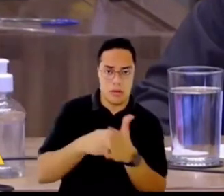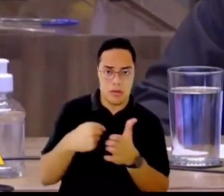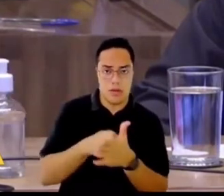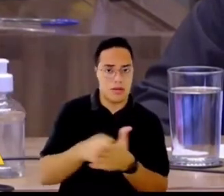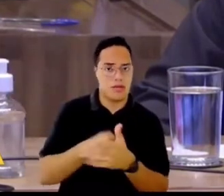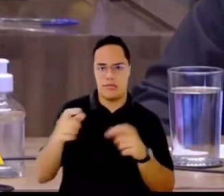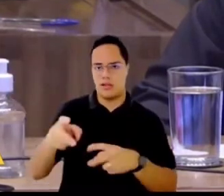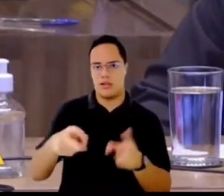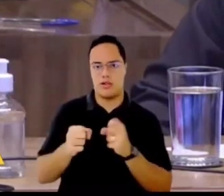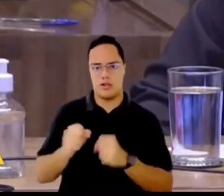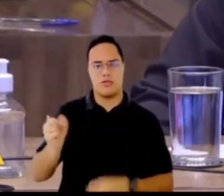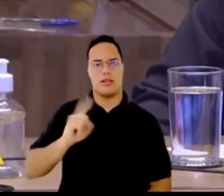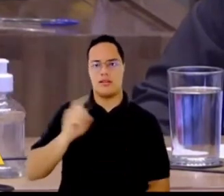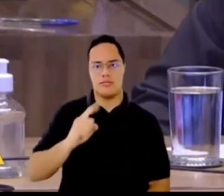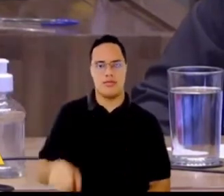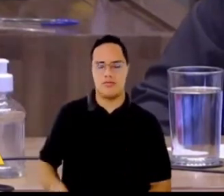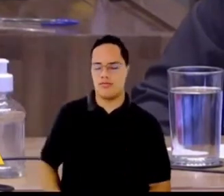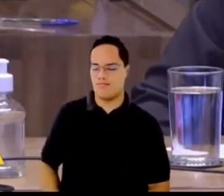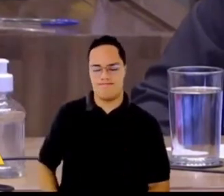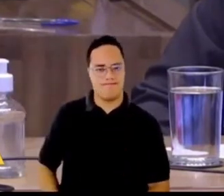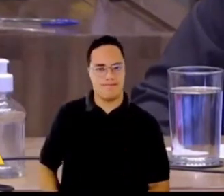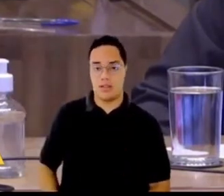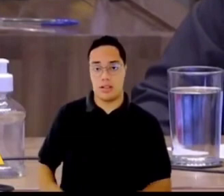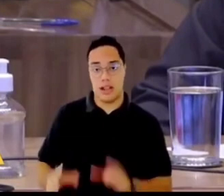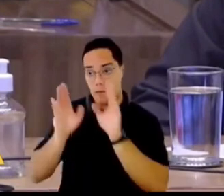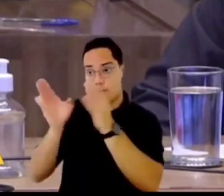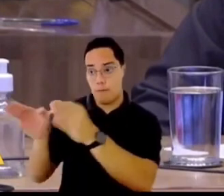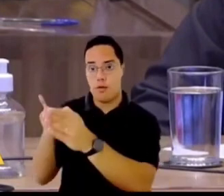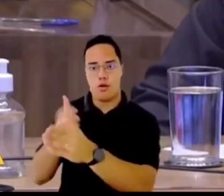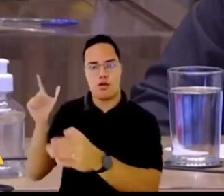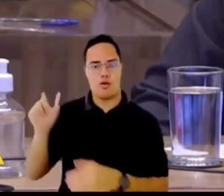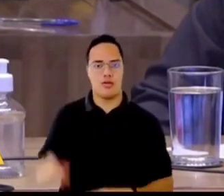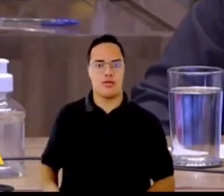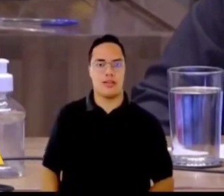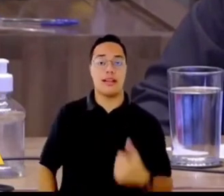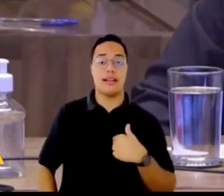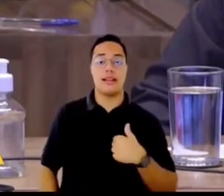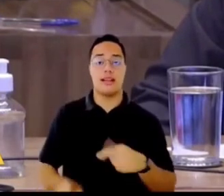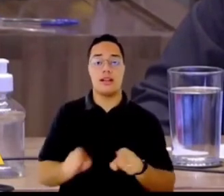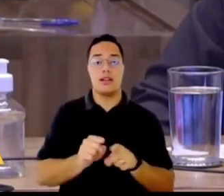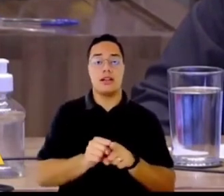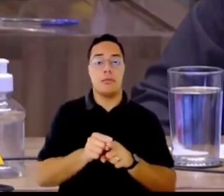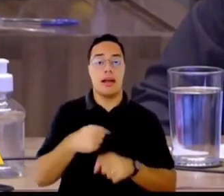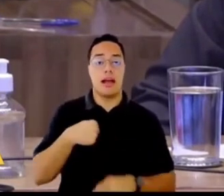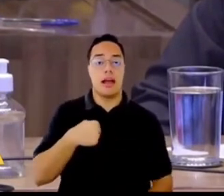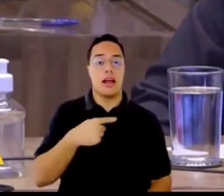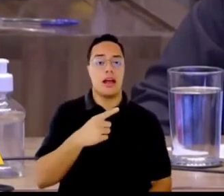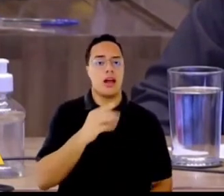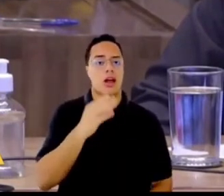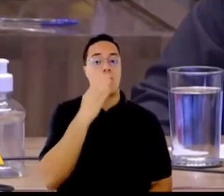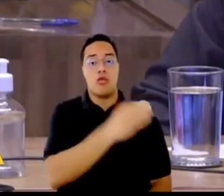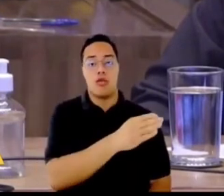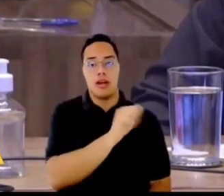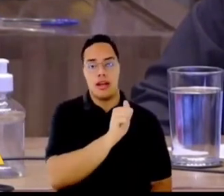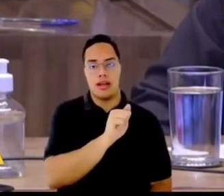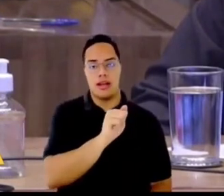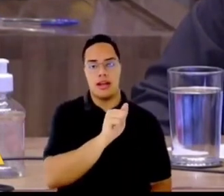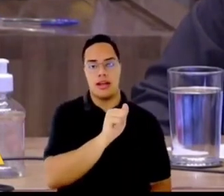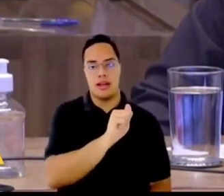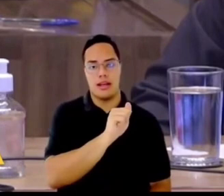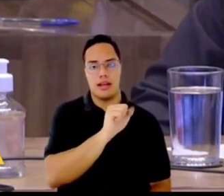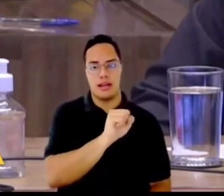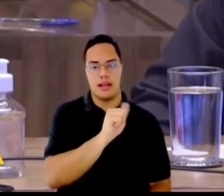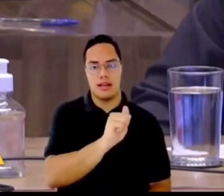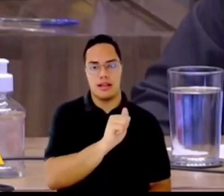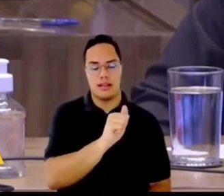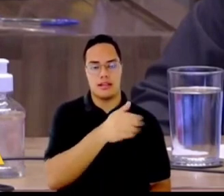na ocorrência que eu atender, e fui até em direção à Asa Norte. Eu queria deixar ele ou